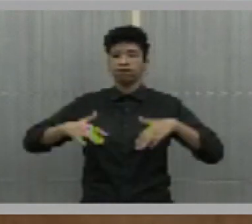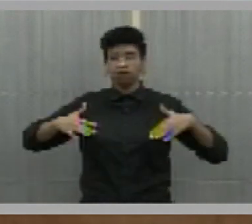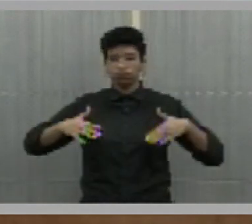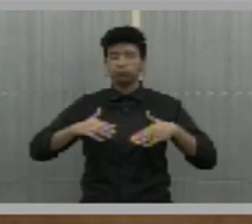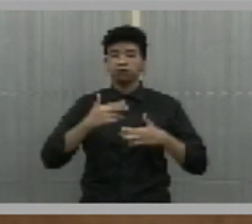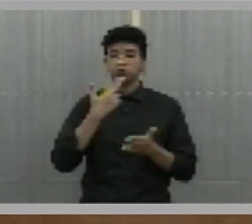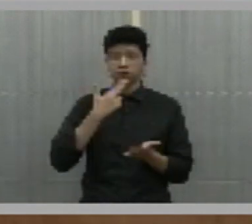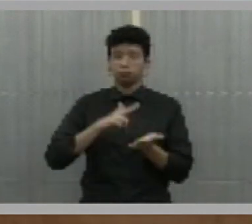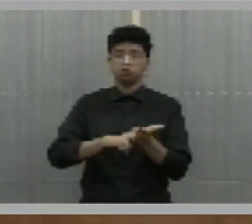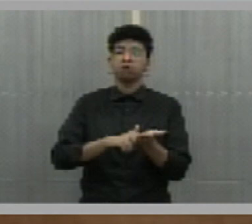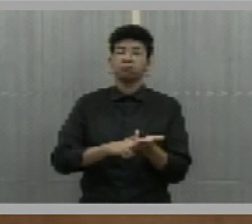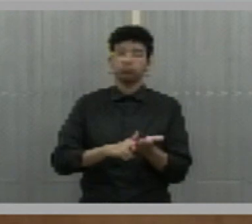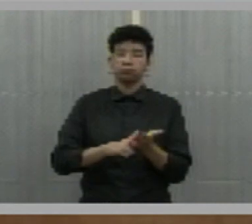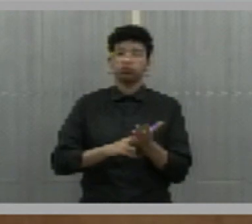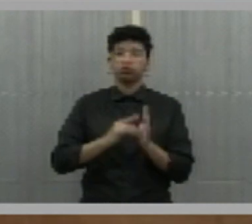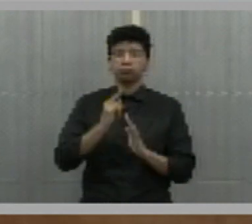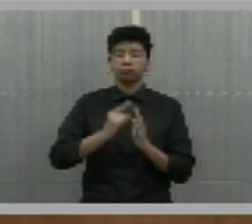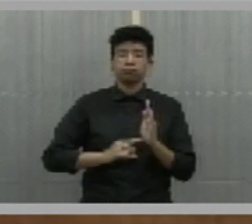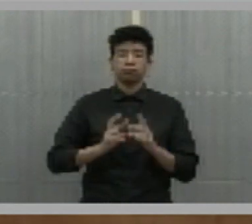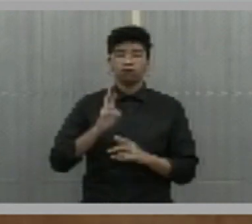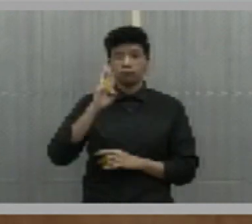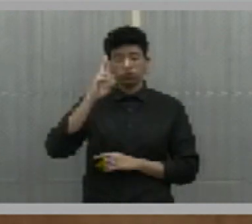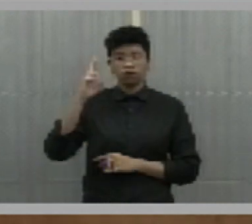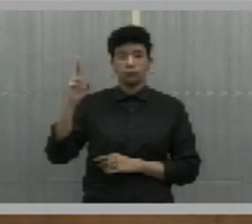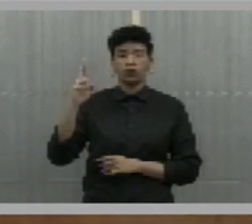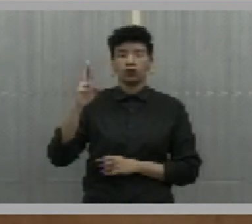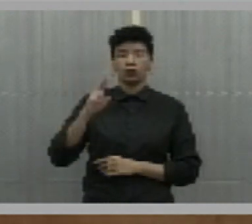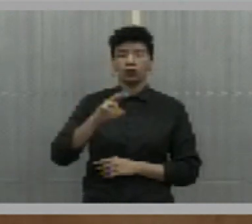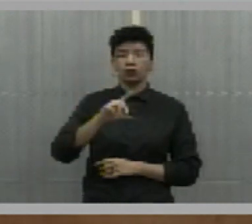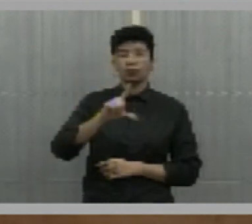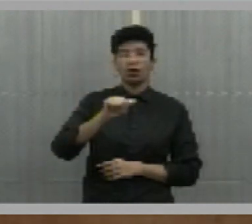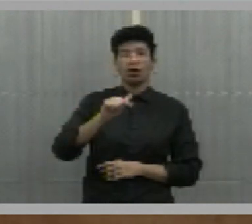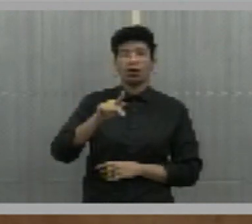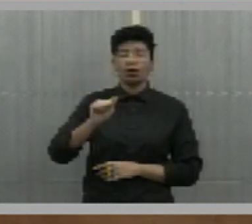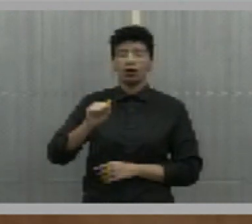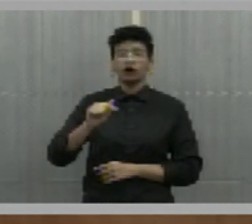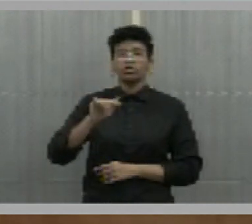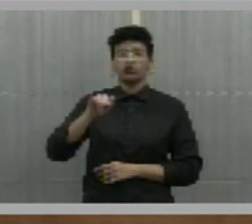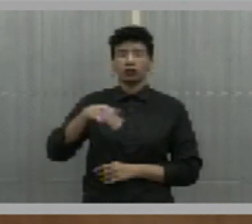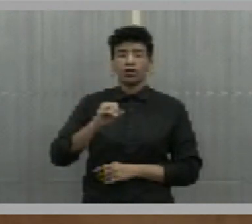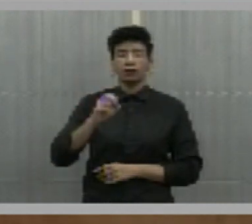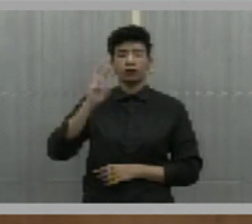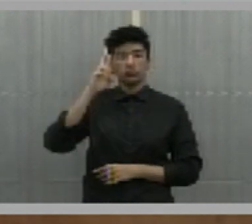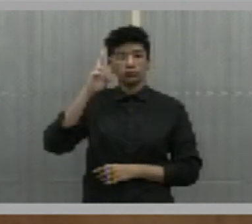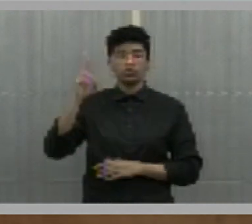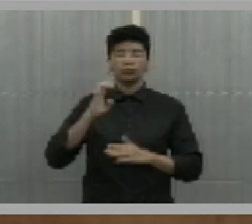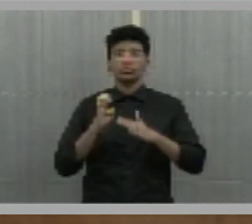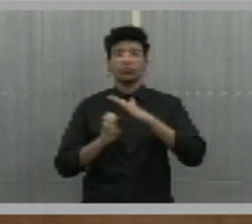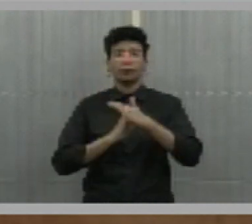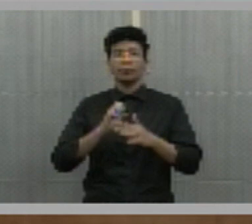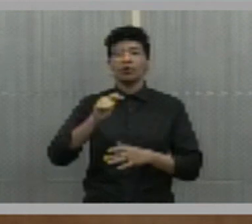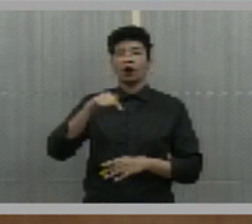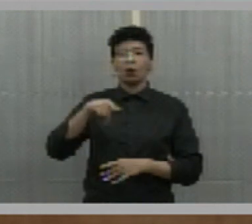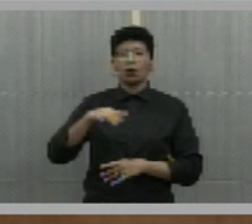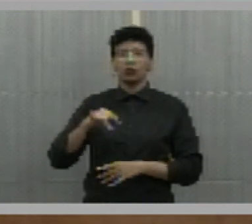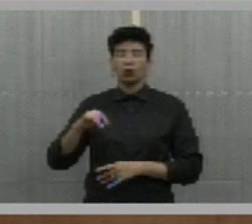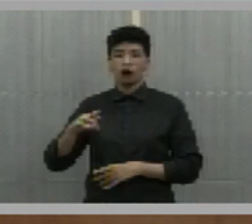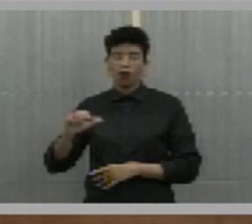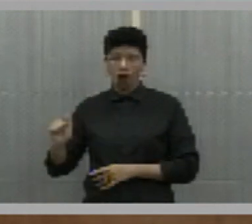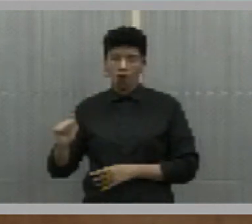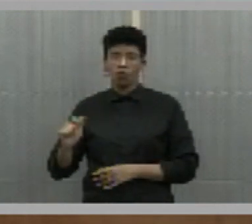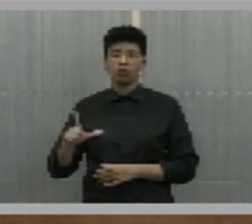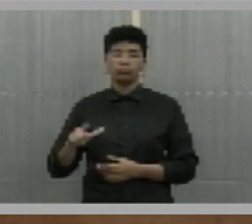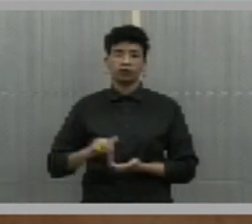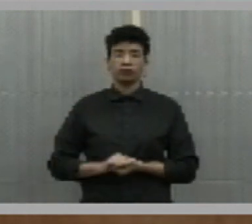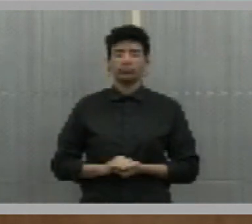encaminhado expediente ao excelentíssimo senhor Lerner Jaime, diretor-presidente da Equatorial do Piauí,